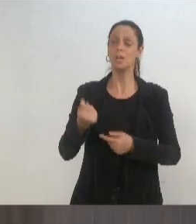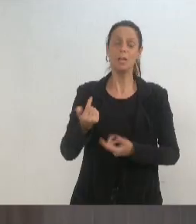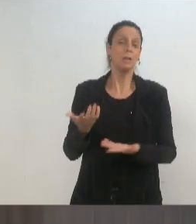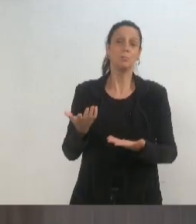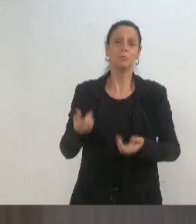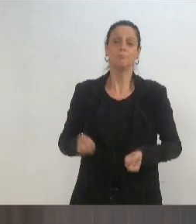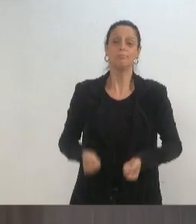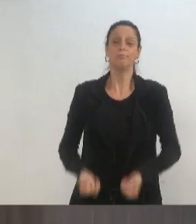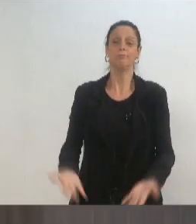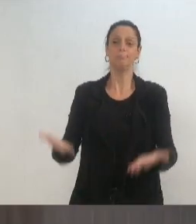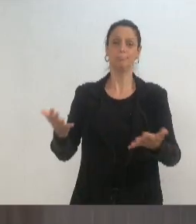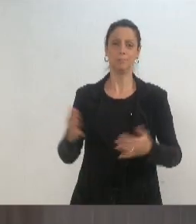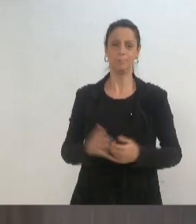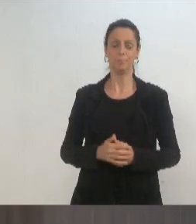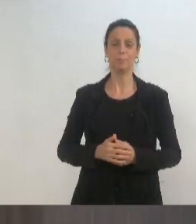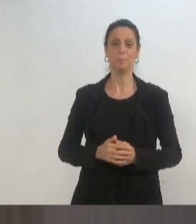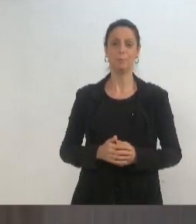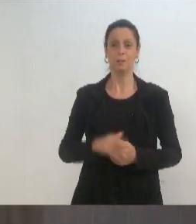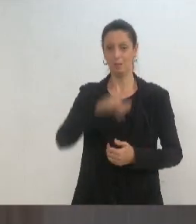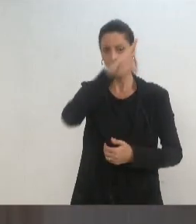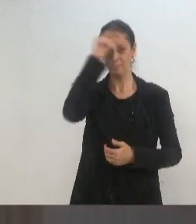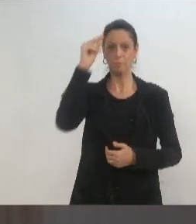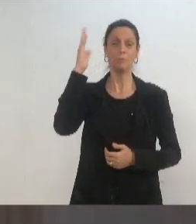disso e não resolvem, isso que me incomoda.